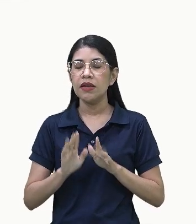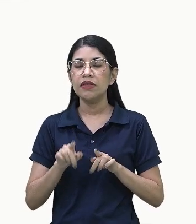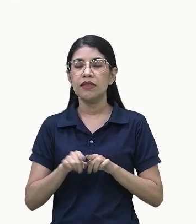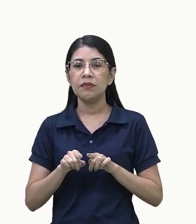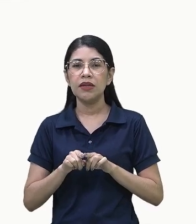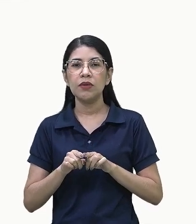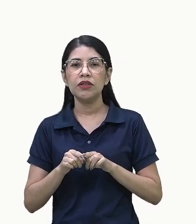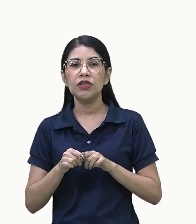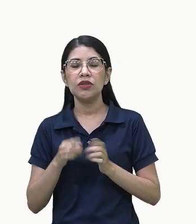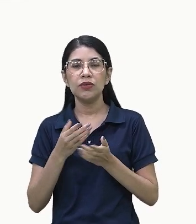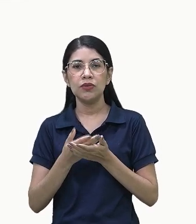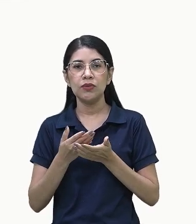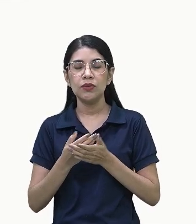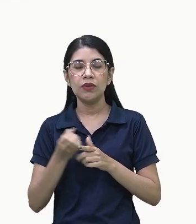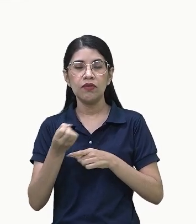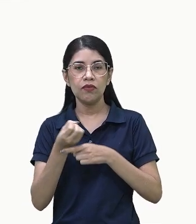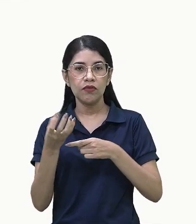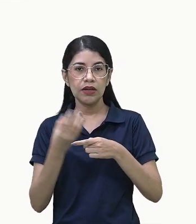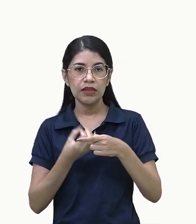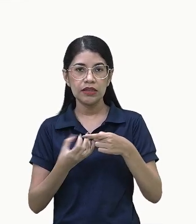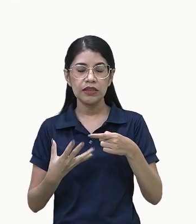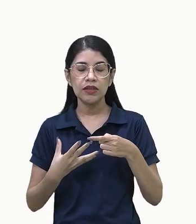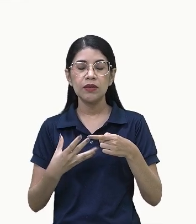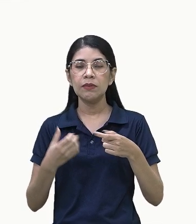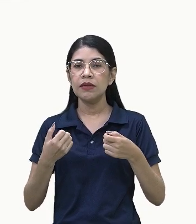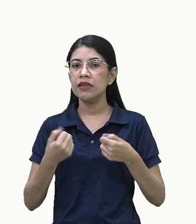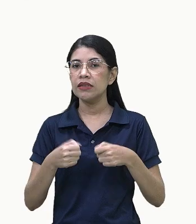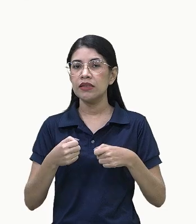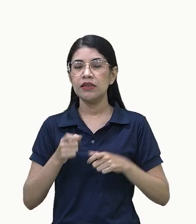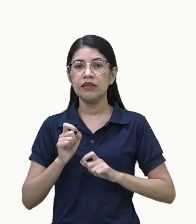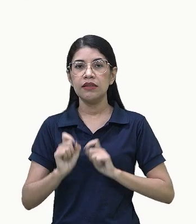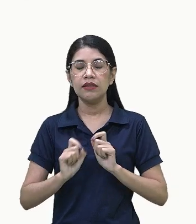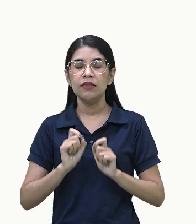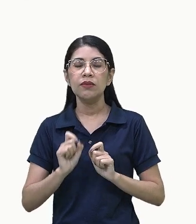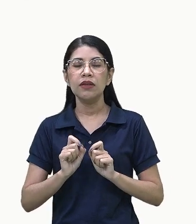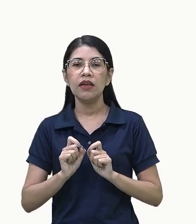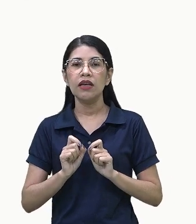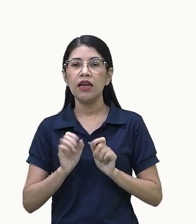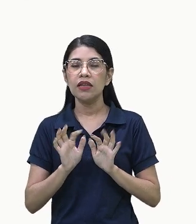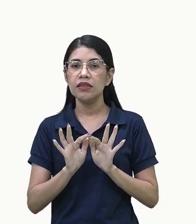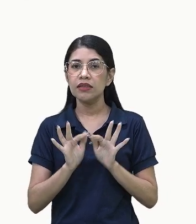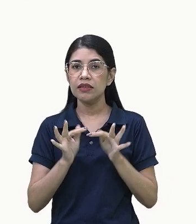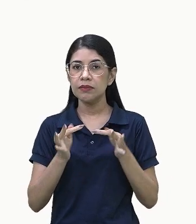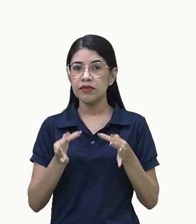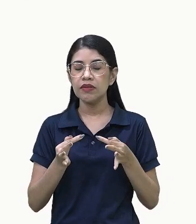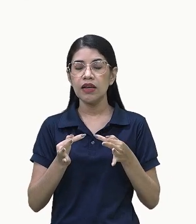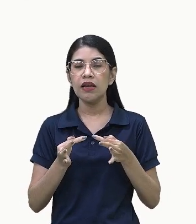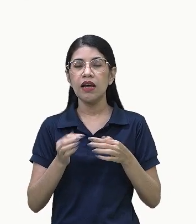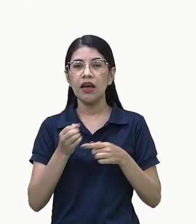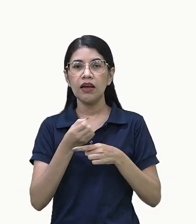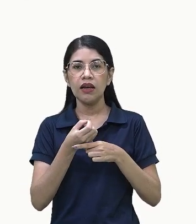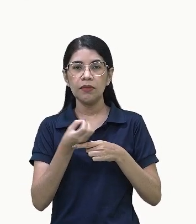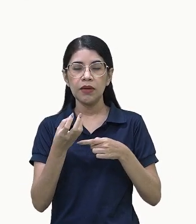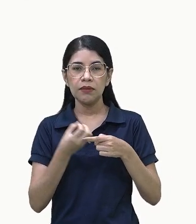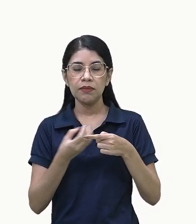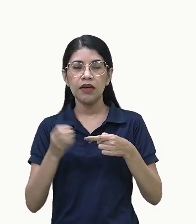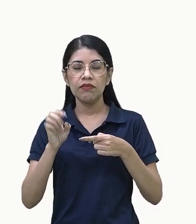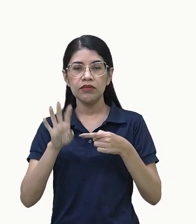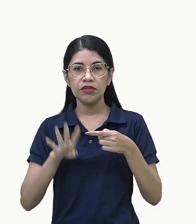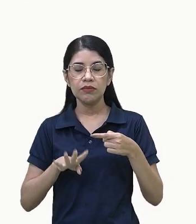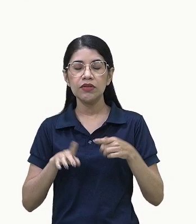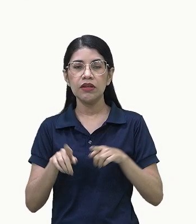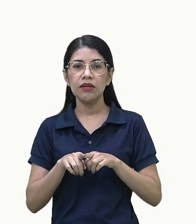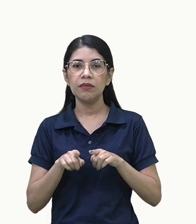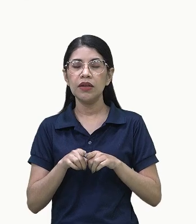trabalha com fração, é sempre preferível você simplificar sempre que possível. E nesse caso